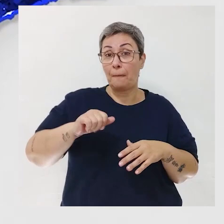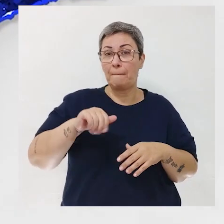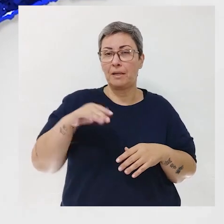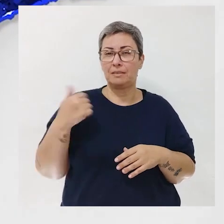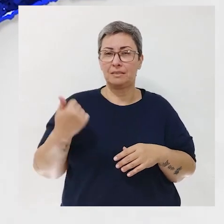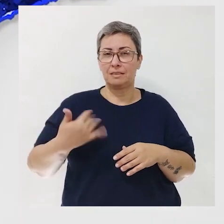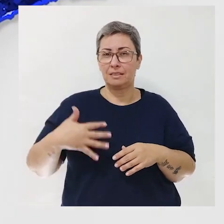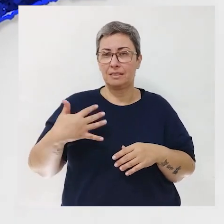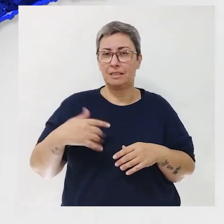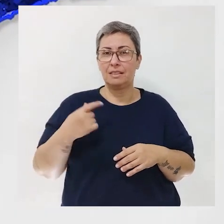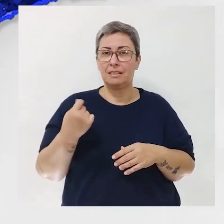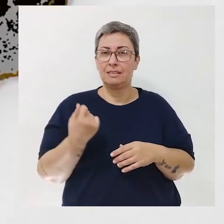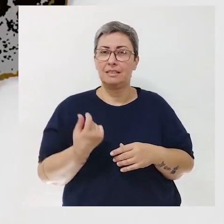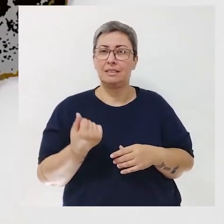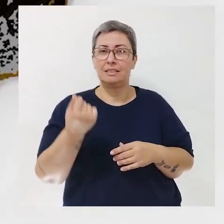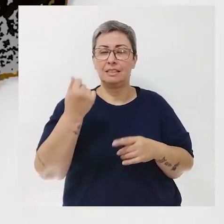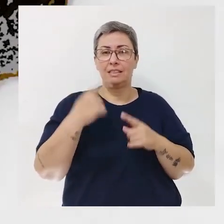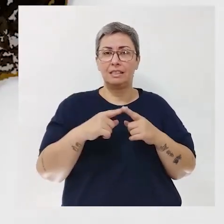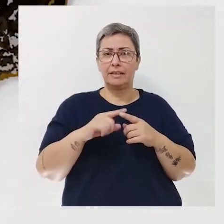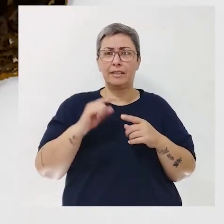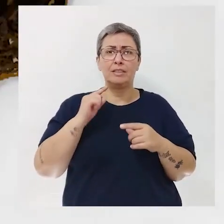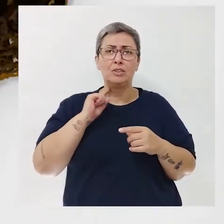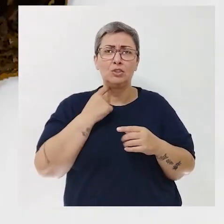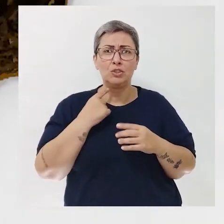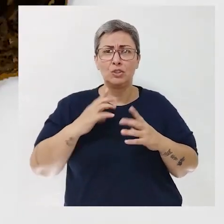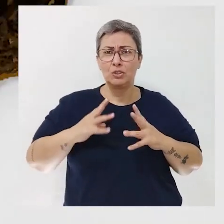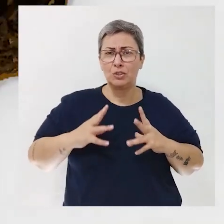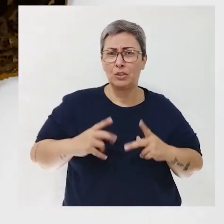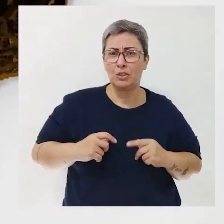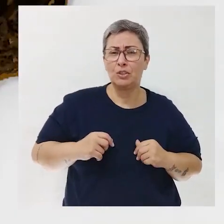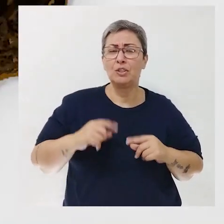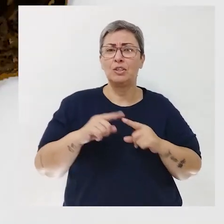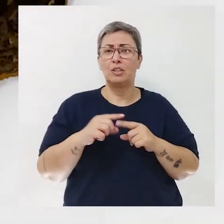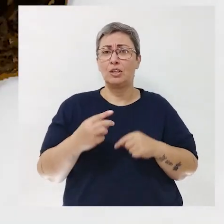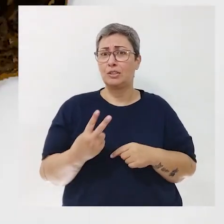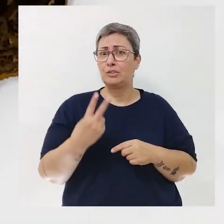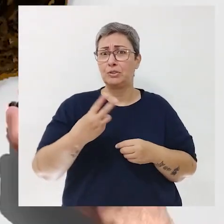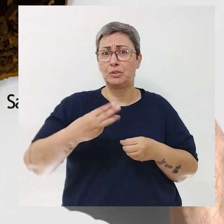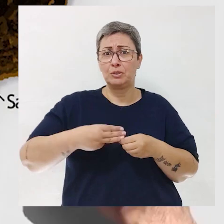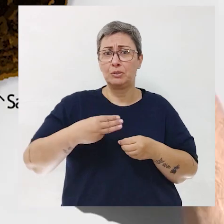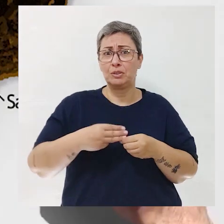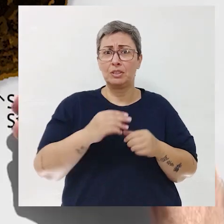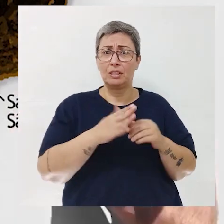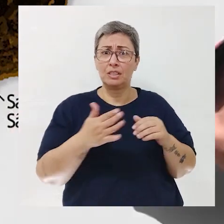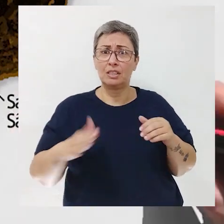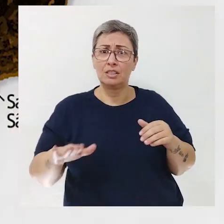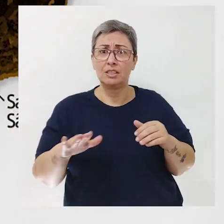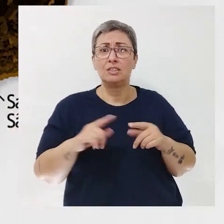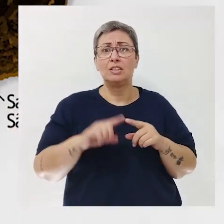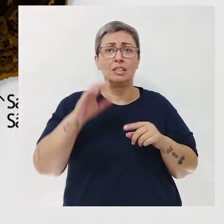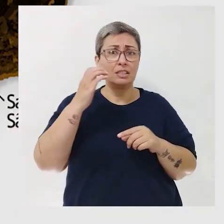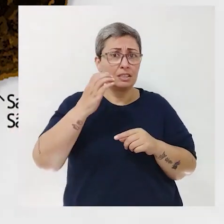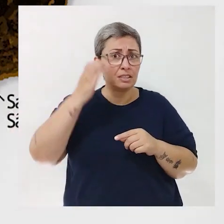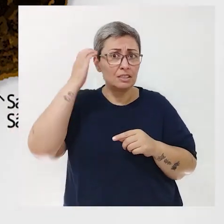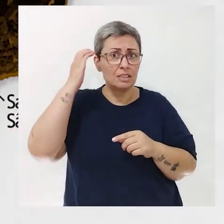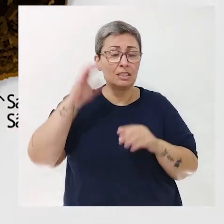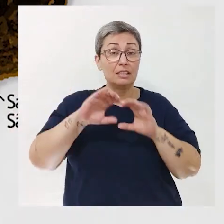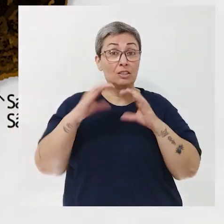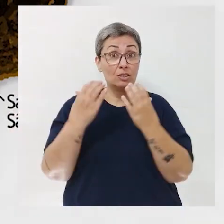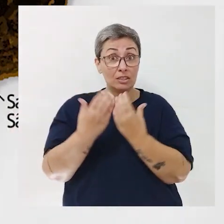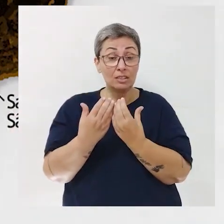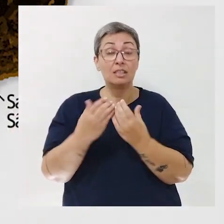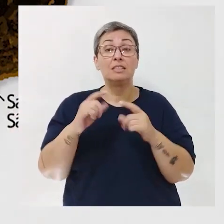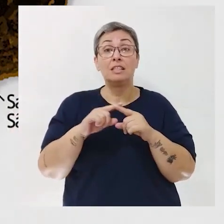país. Esgoto era ainda mais raro. Apenas 2 municípios, Santos e São Caetano,